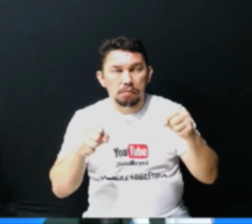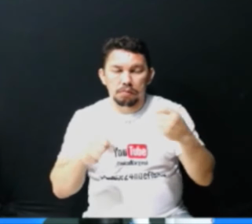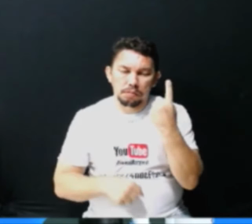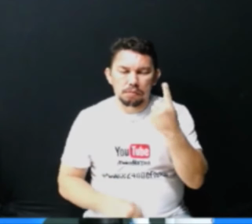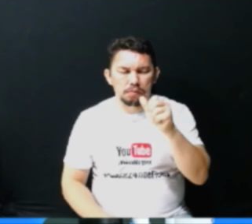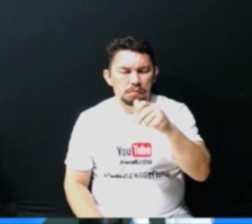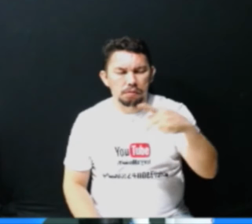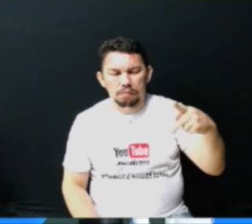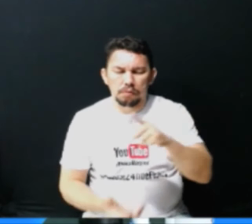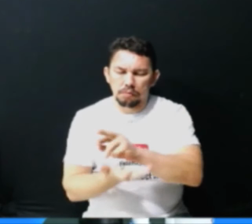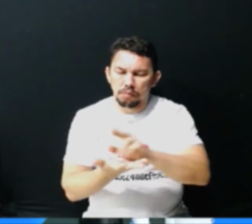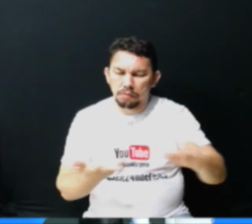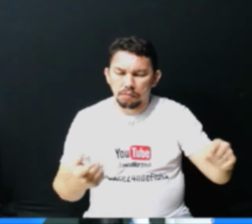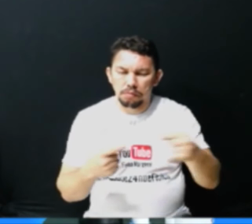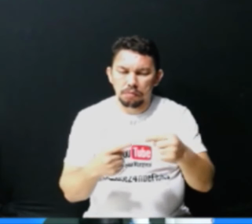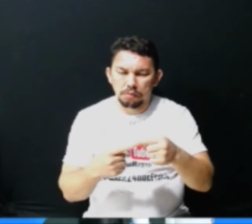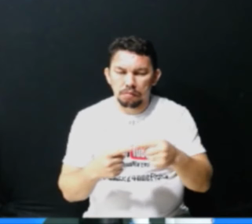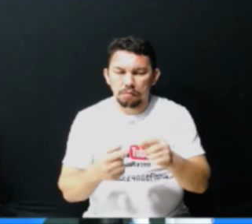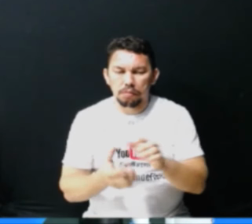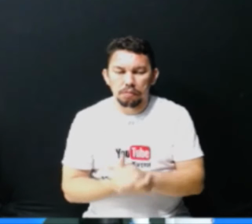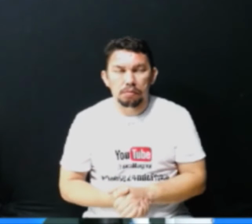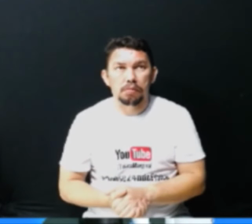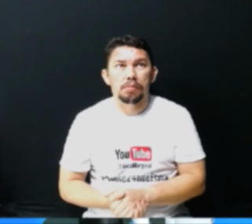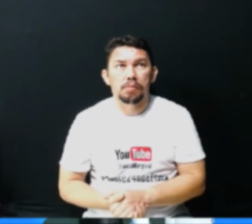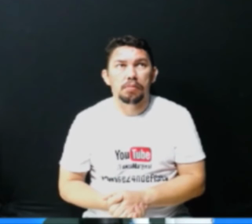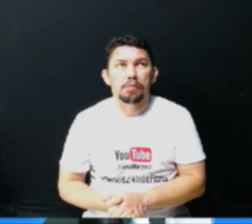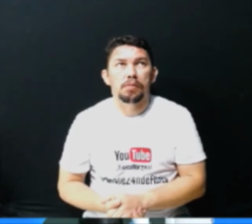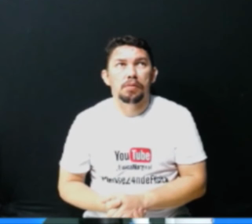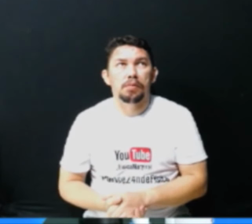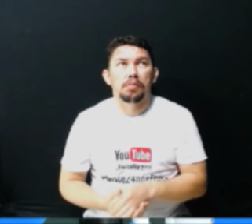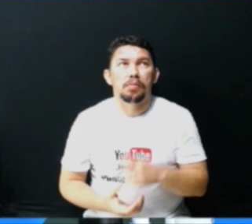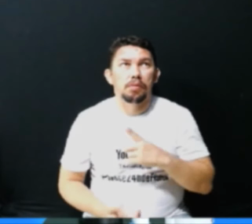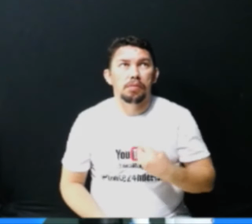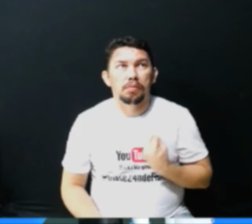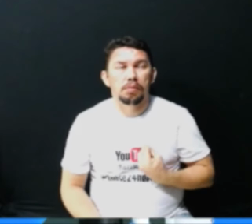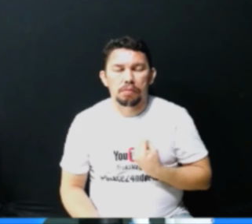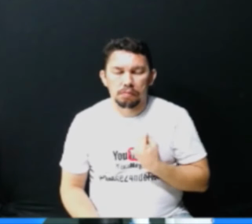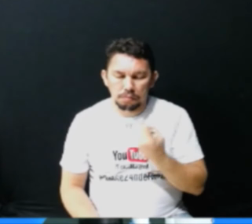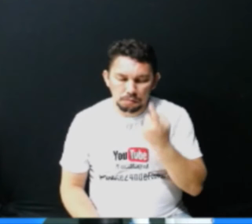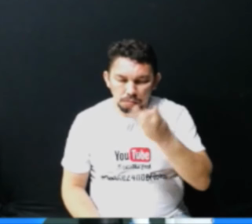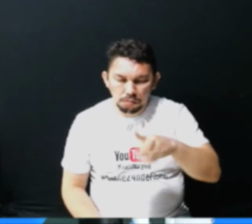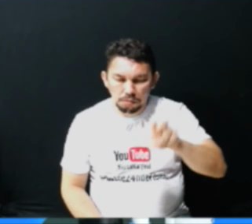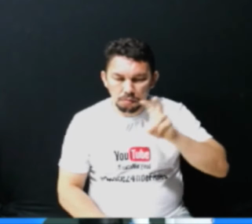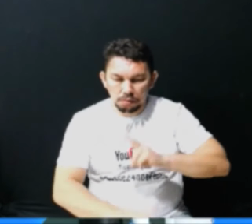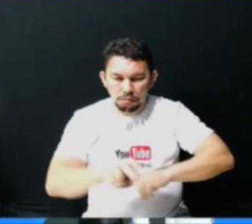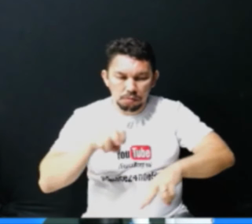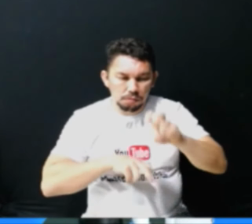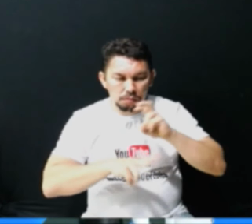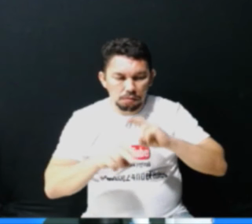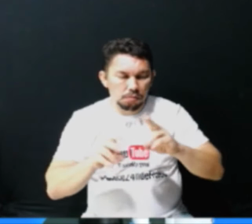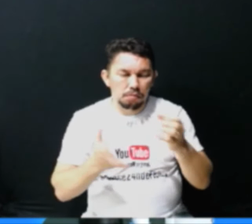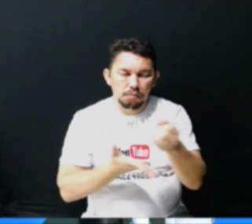FET, tem vários aqui que vale a pena ser explorado, tá? Então, assim, basicamente, para